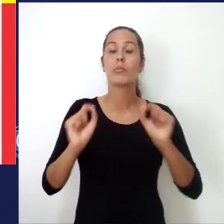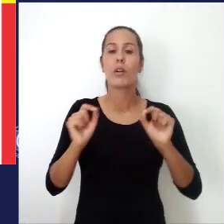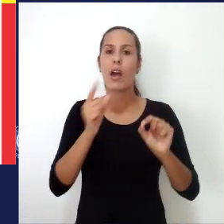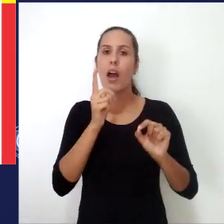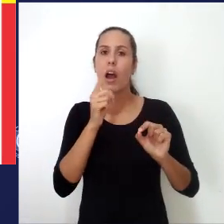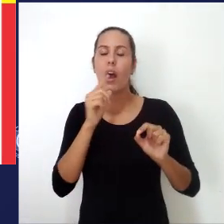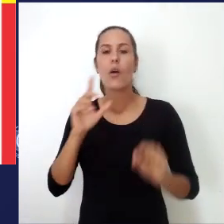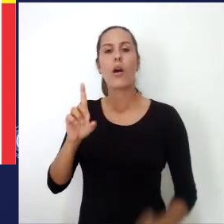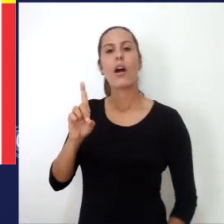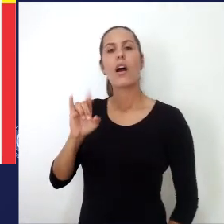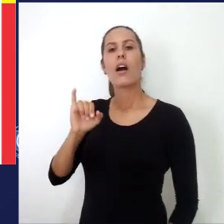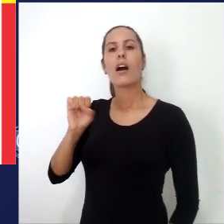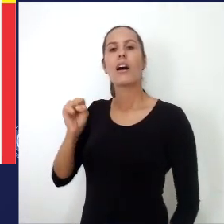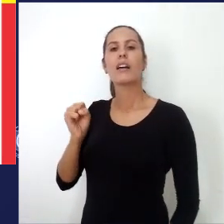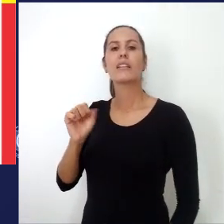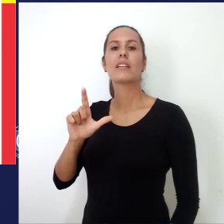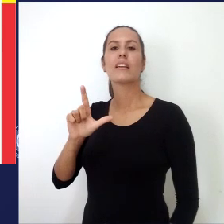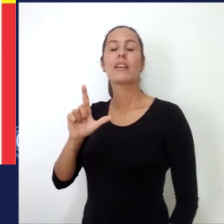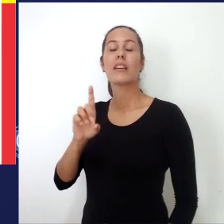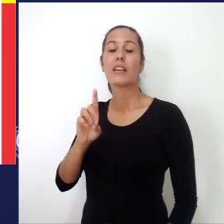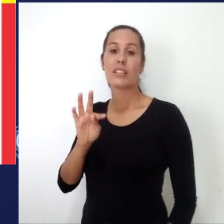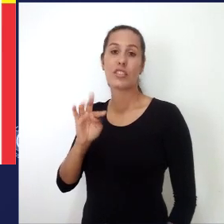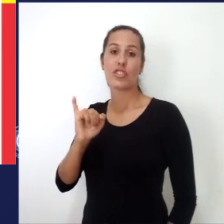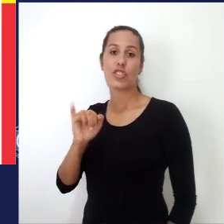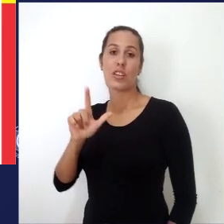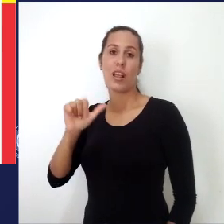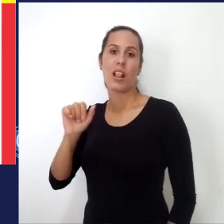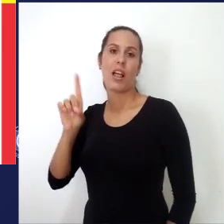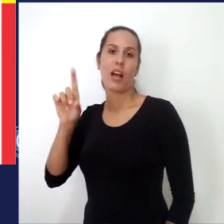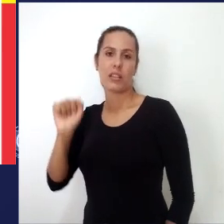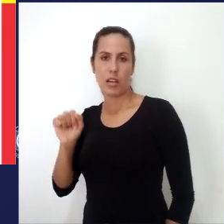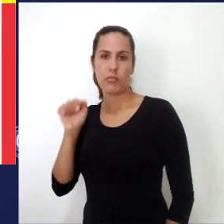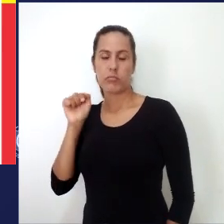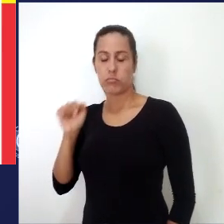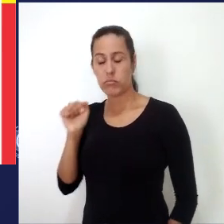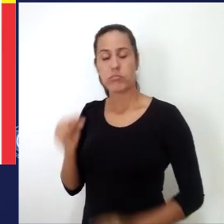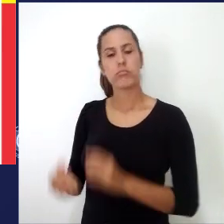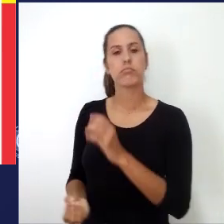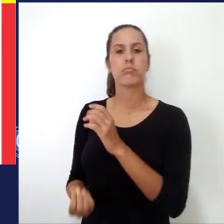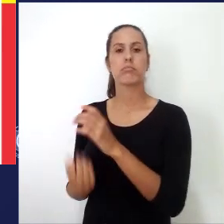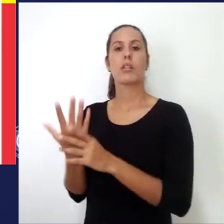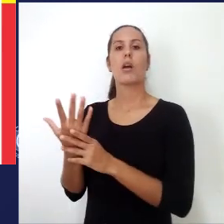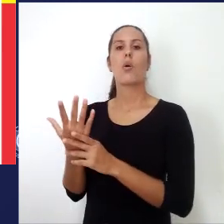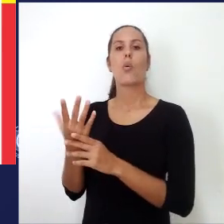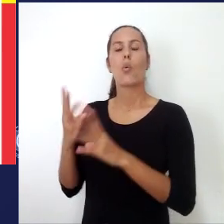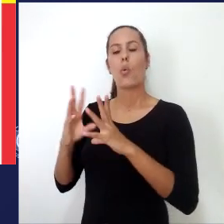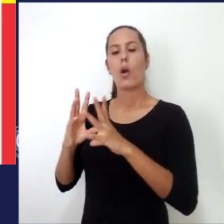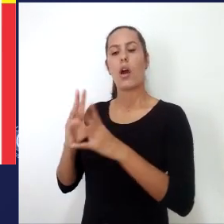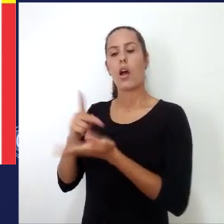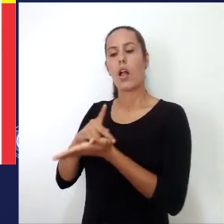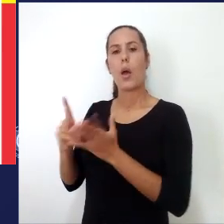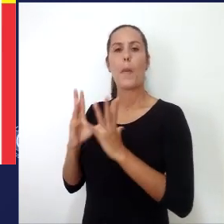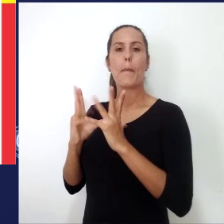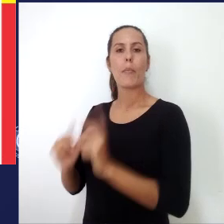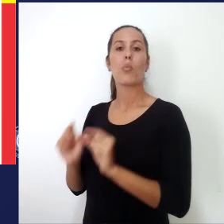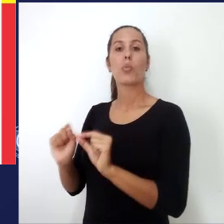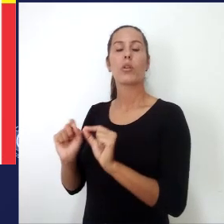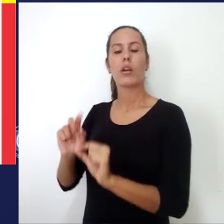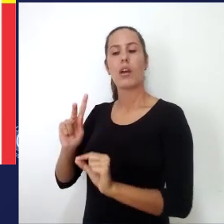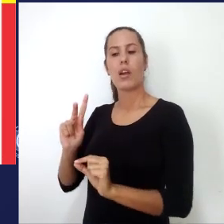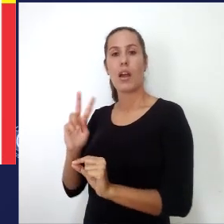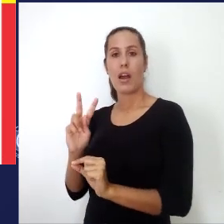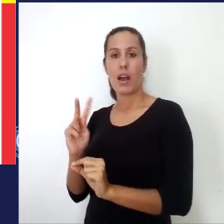gente observa que você vai encontrar uma substância que é pura, o H2O, a água